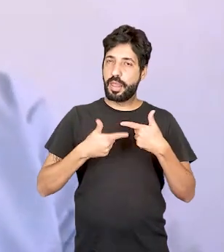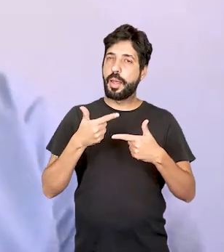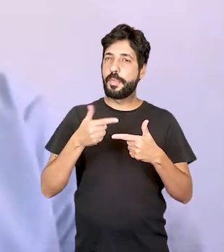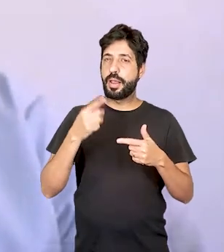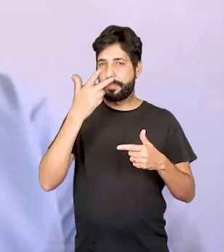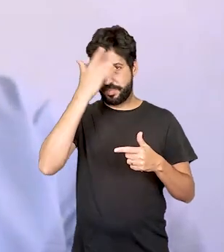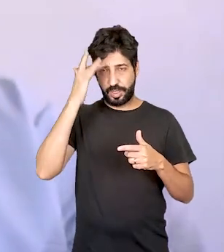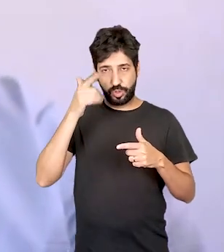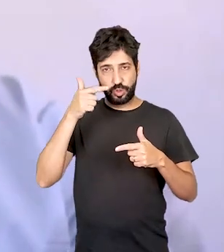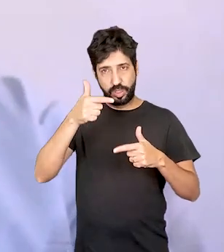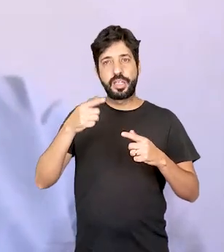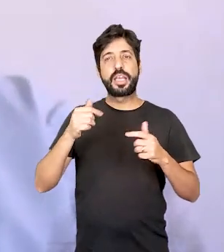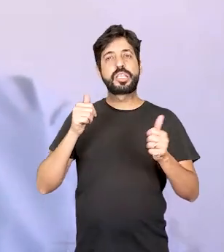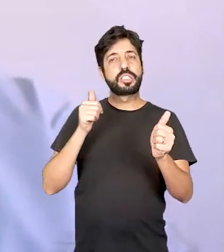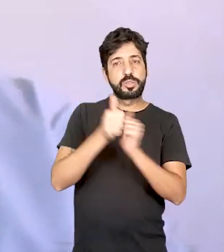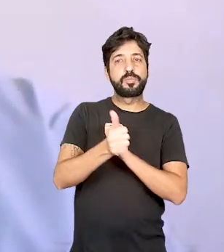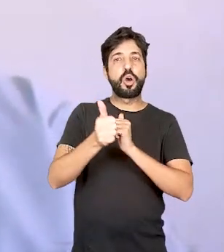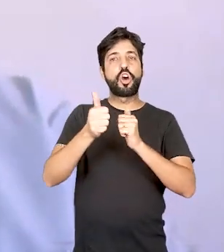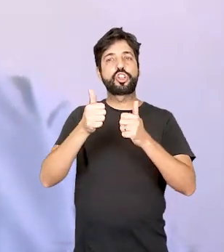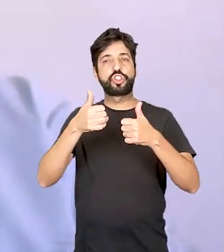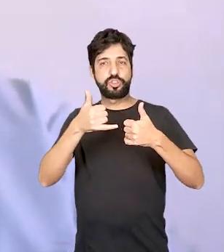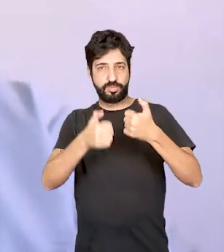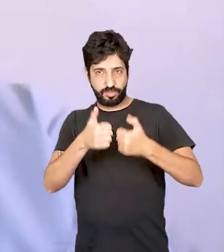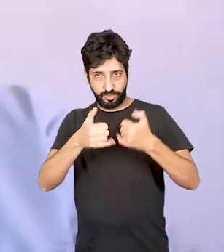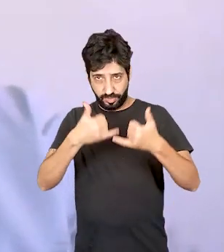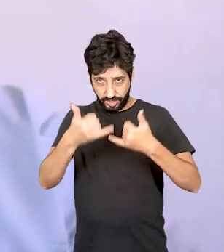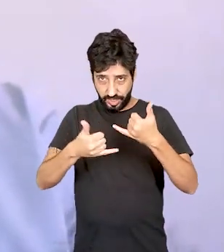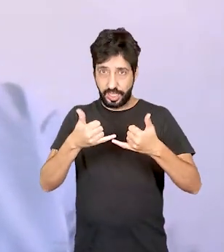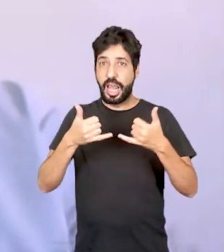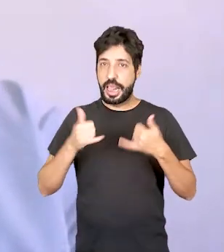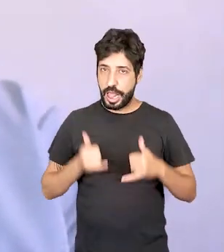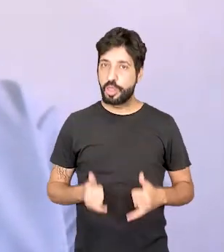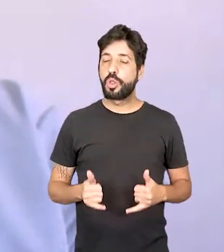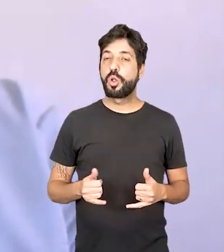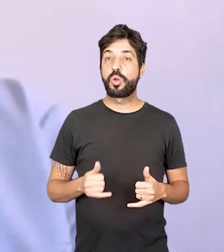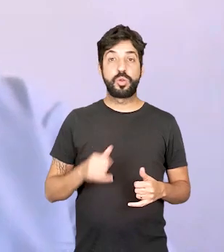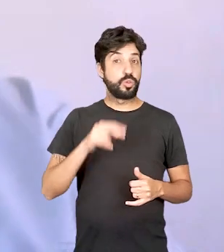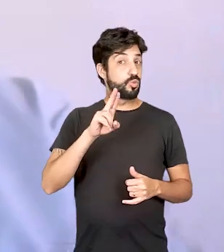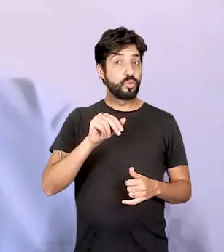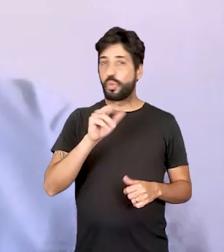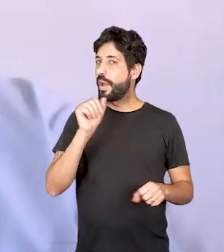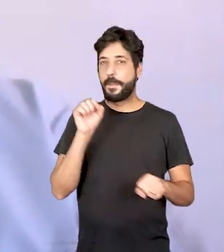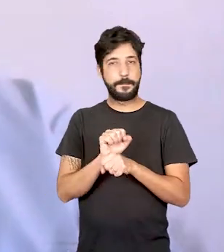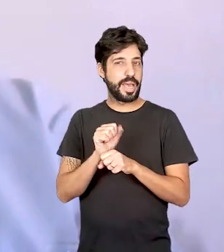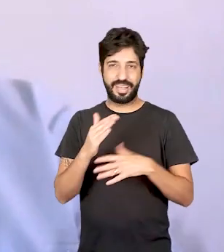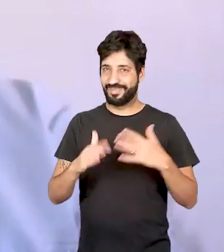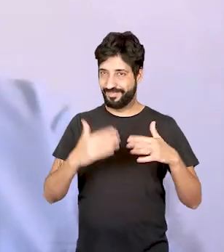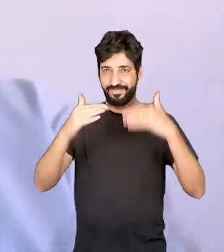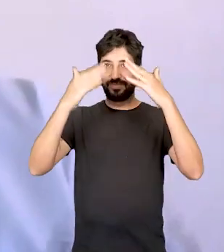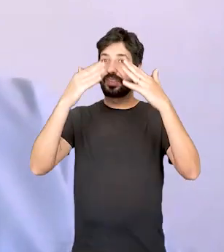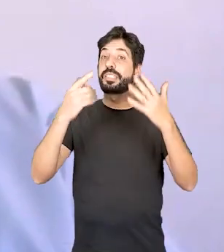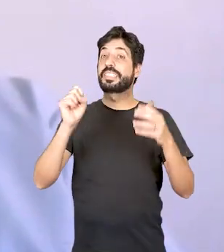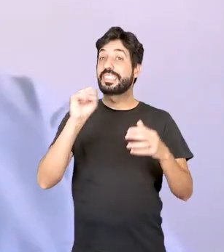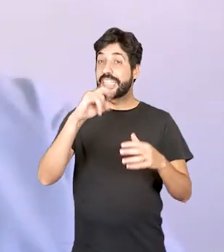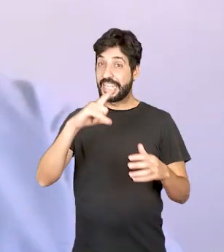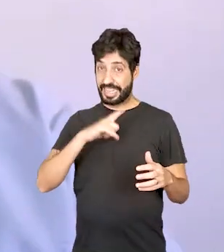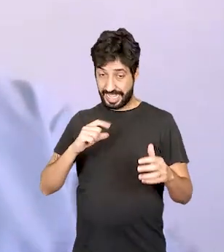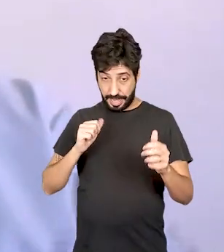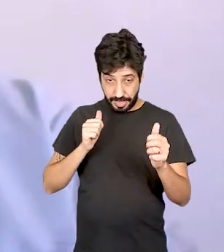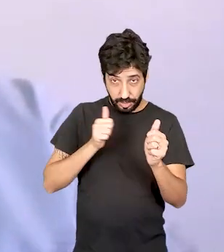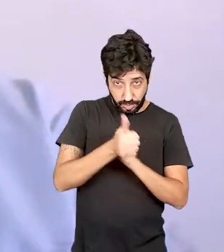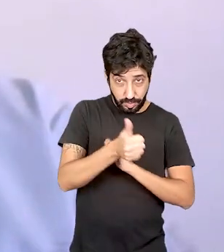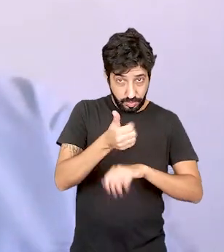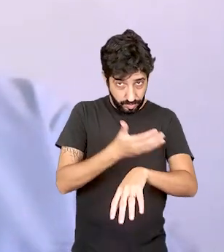com os atletas de esportes eletrônicos. Sempre, e é uma área que nunca para de crescer, então, onde tiver a prática